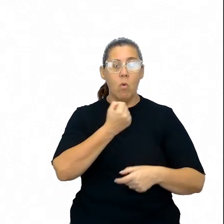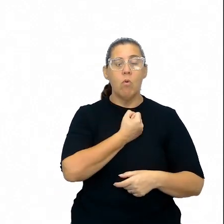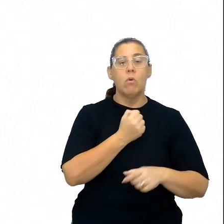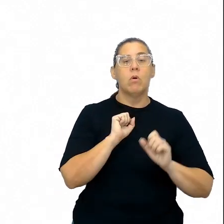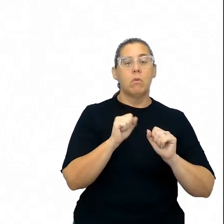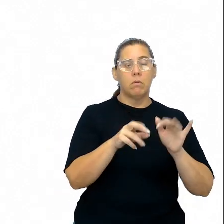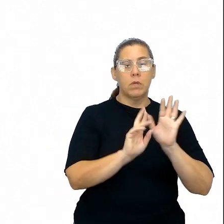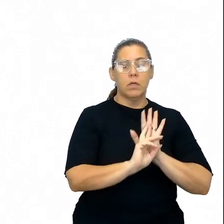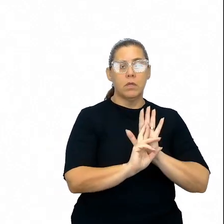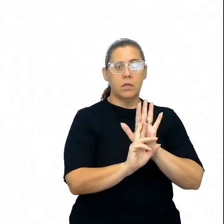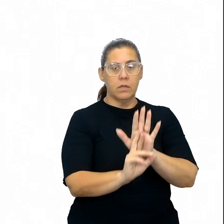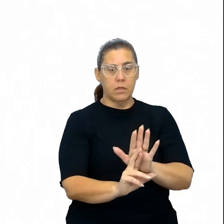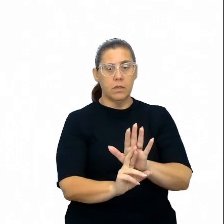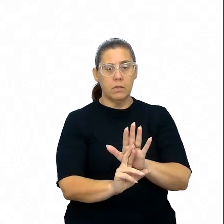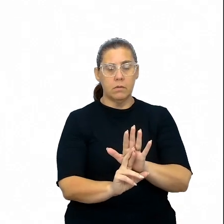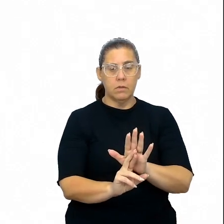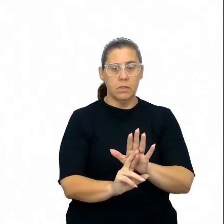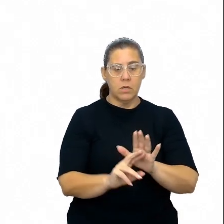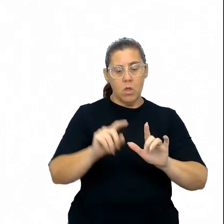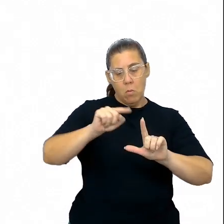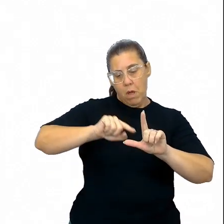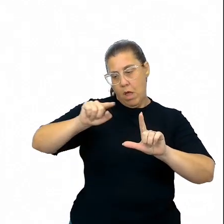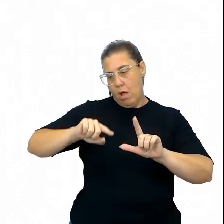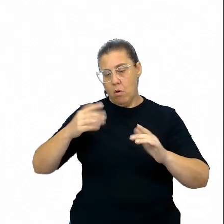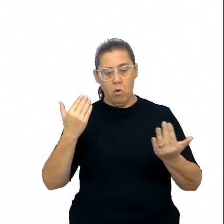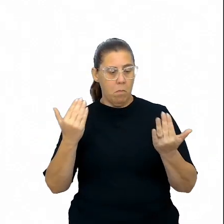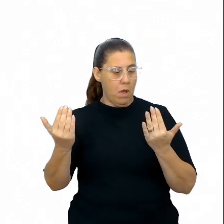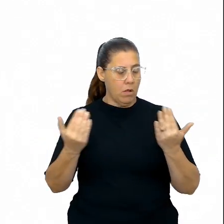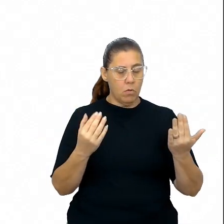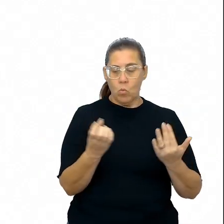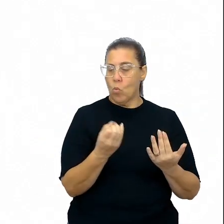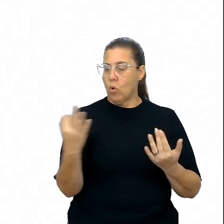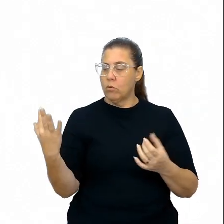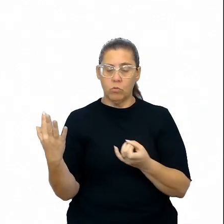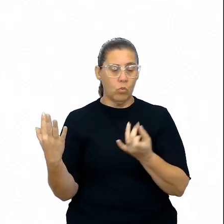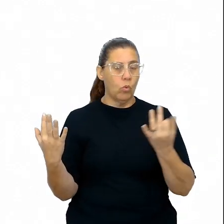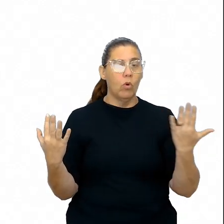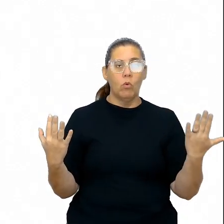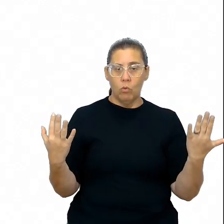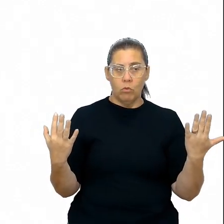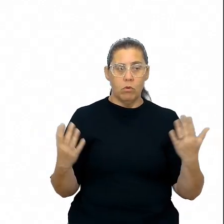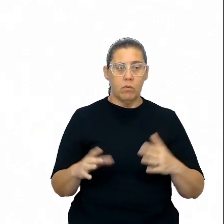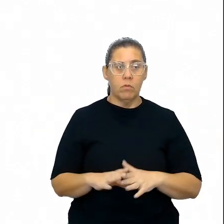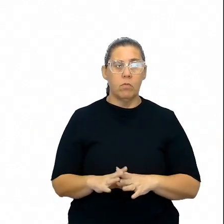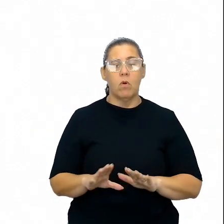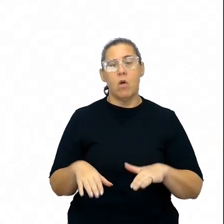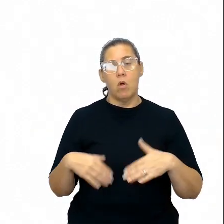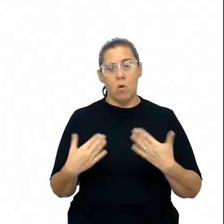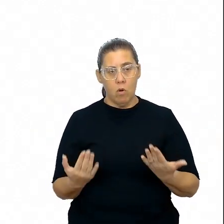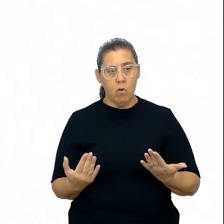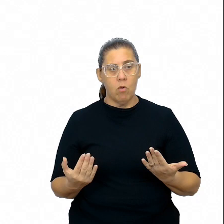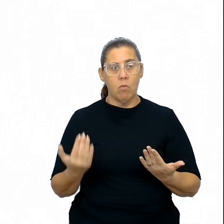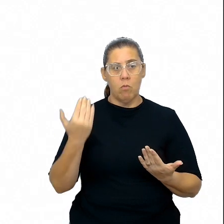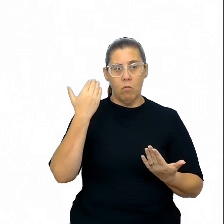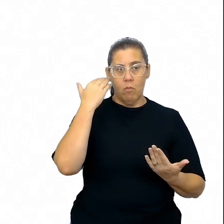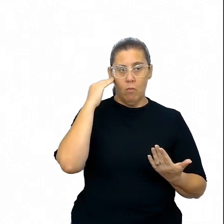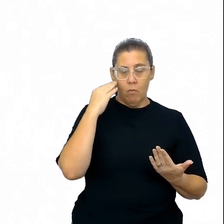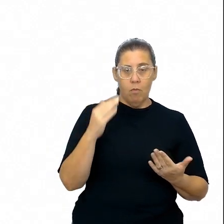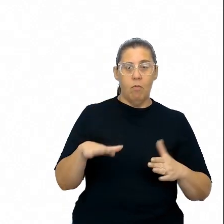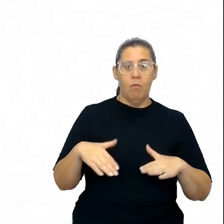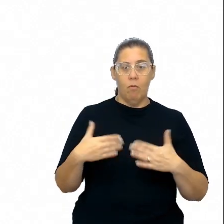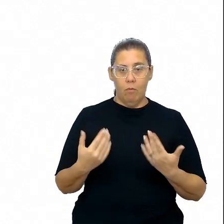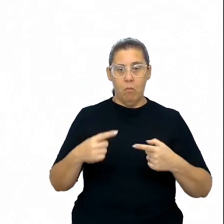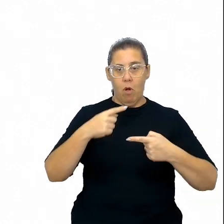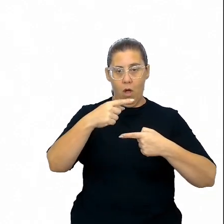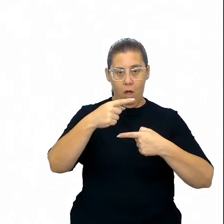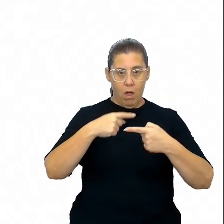para representar um índice comparativo entre duas quantidades de grandeza. Ou seja, quando é interpretado como